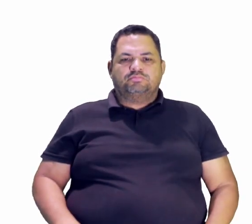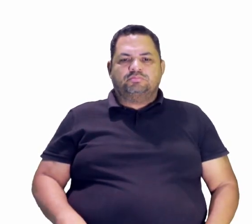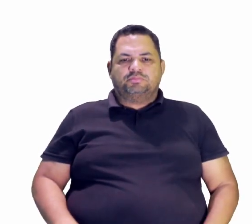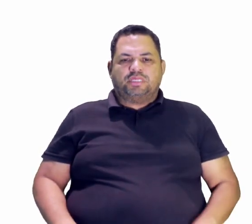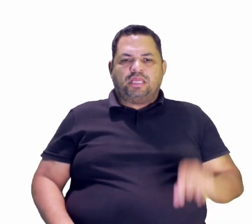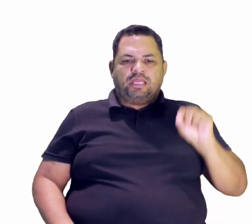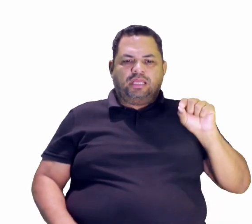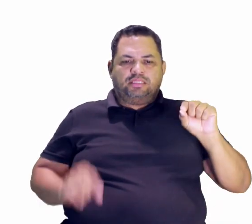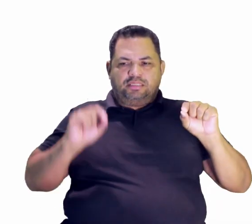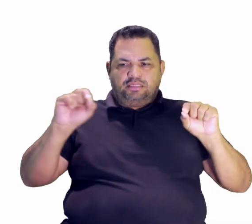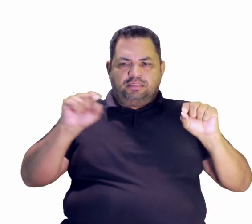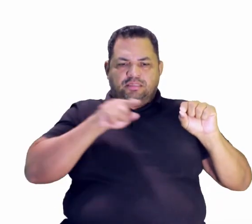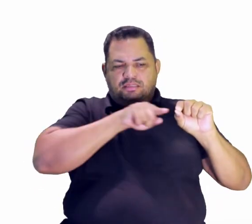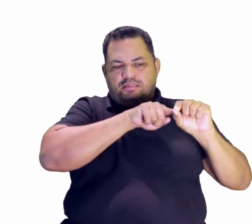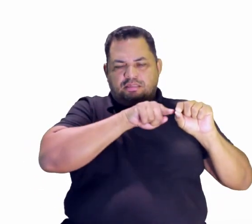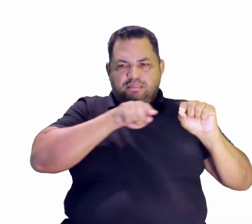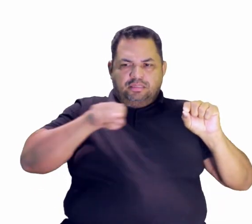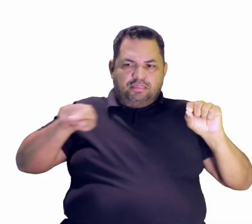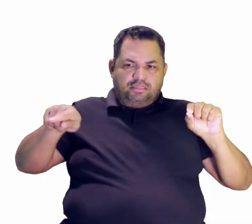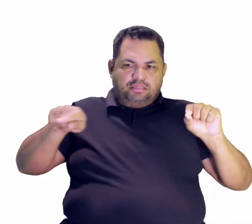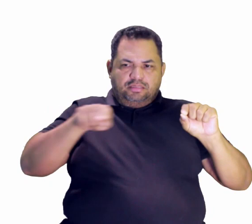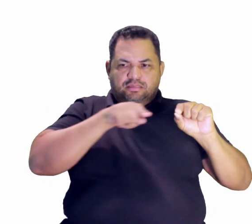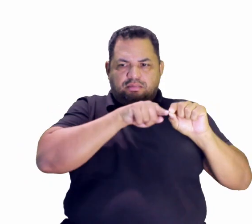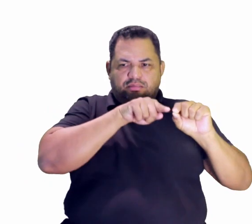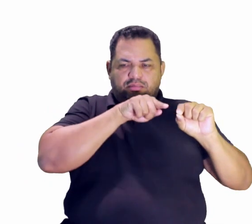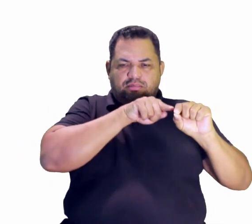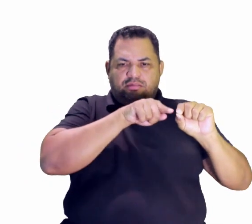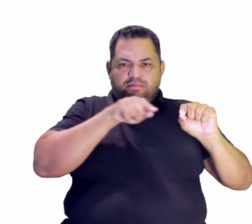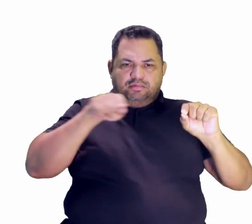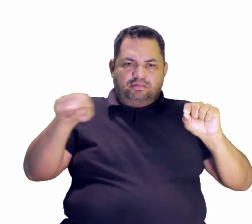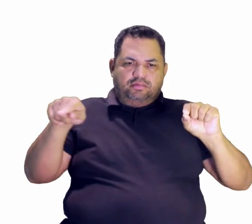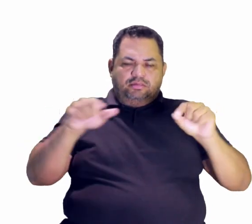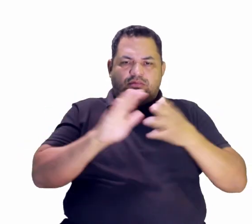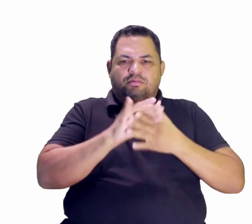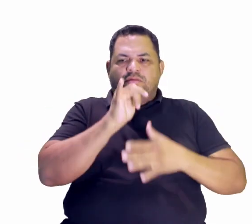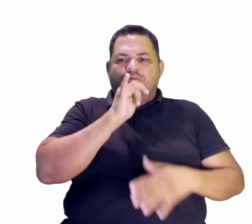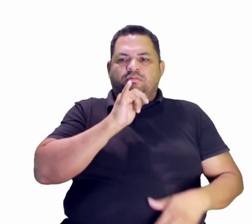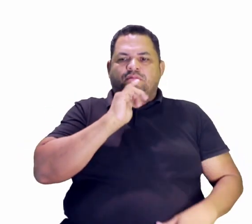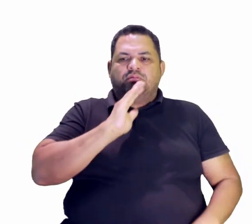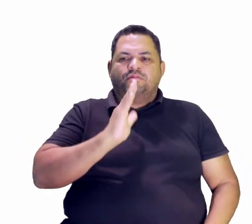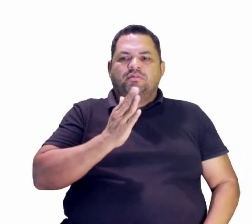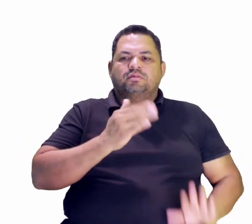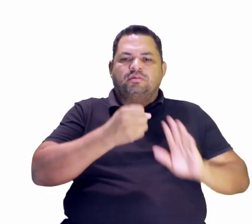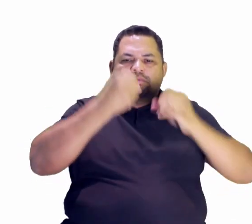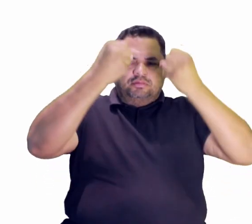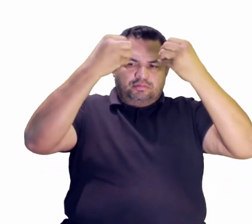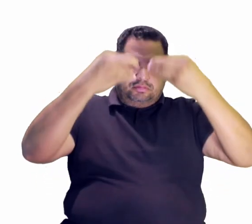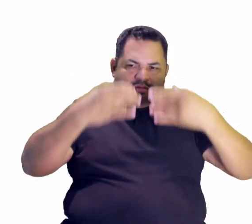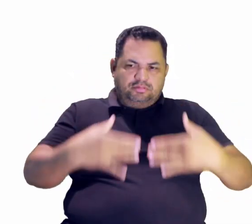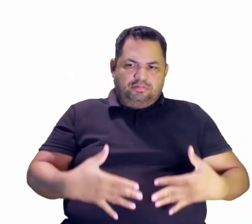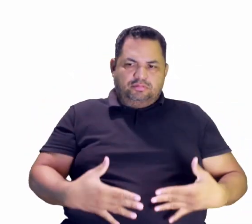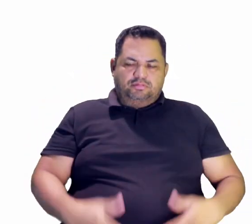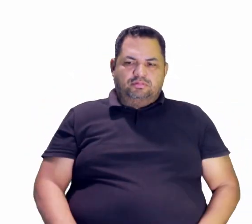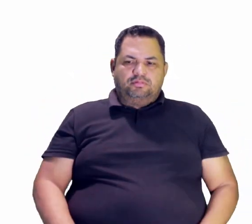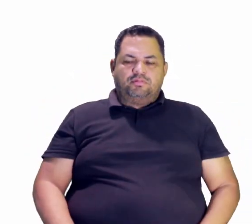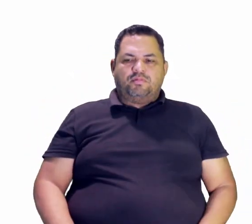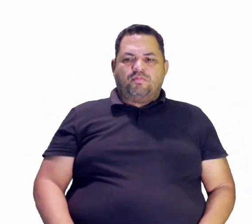reta. Vocês viram aqui, vocês viram que no exemplo aqui que eu já passei para vocês,